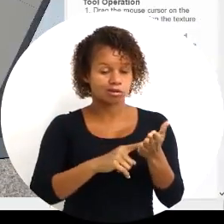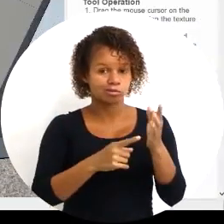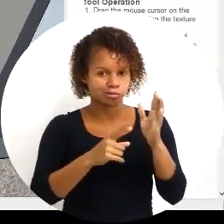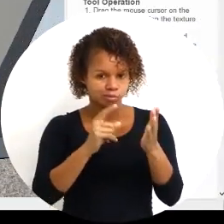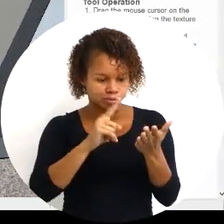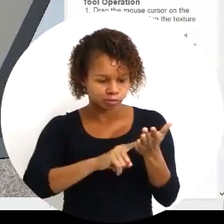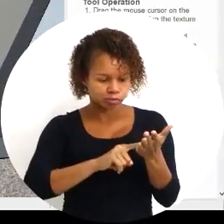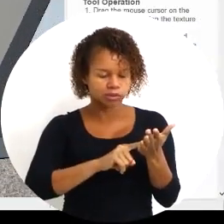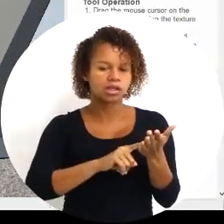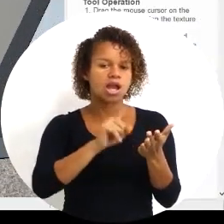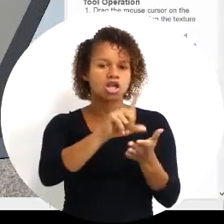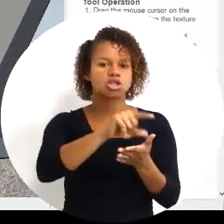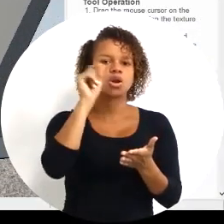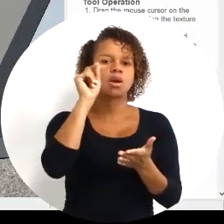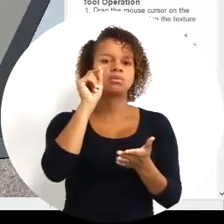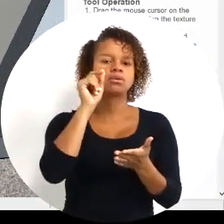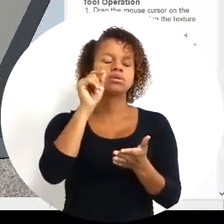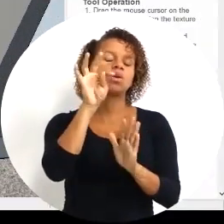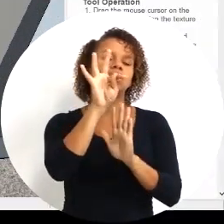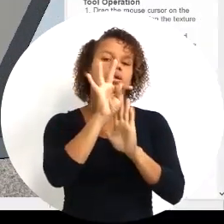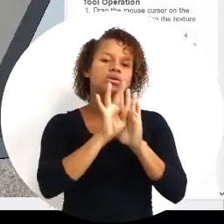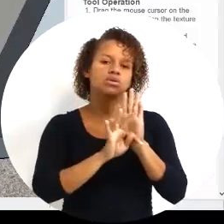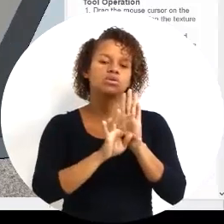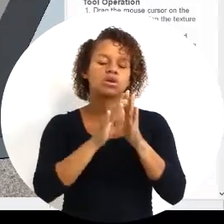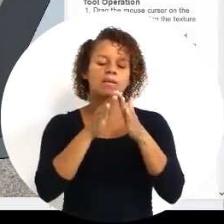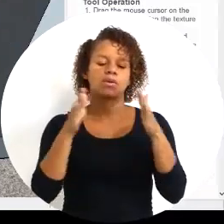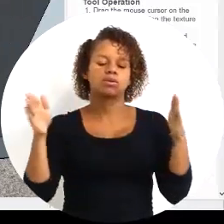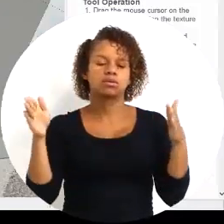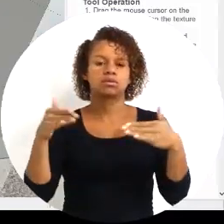textura, clicando com o botão direito do mouse, escolhendo a opção de